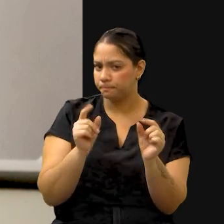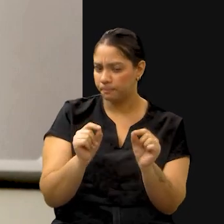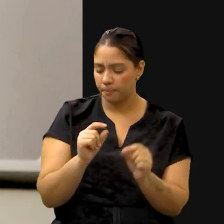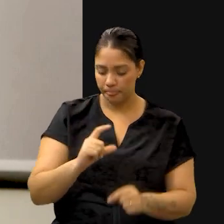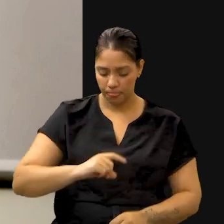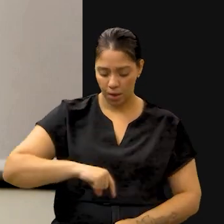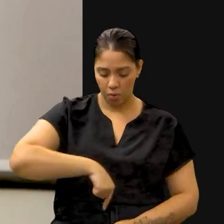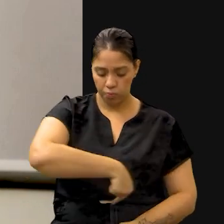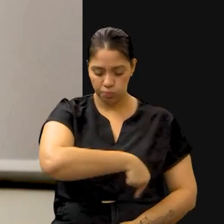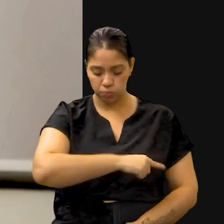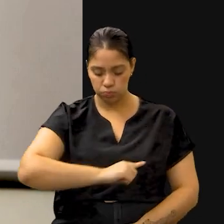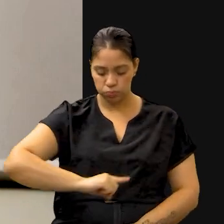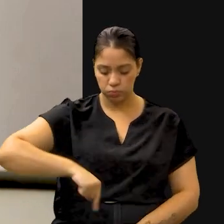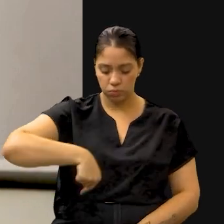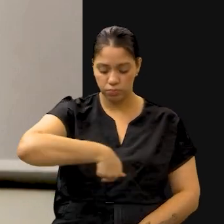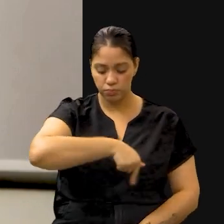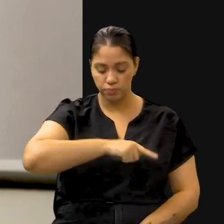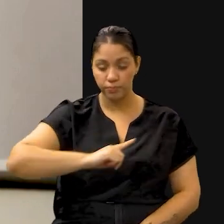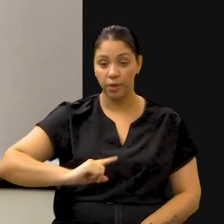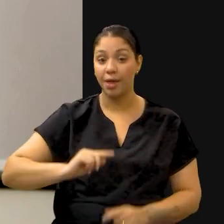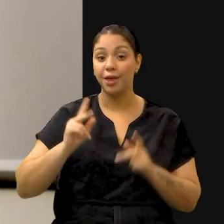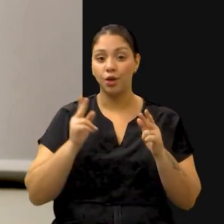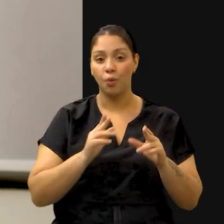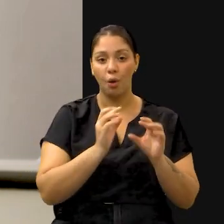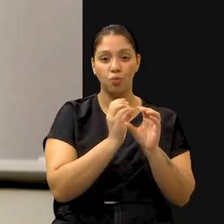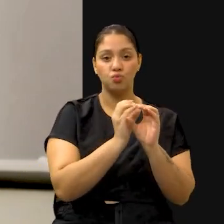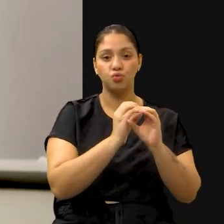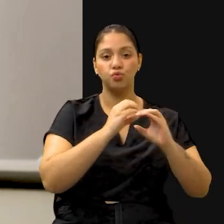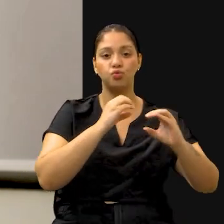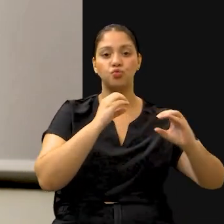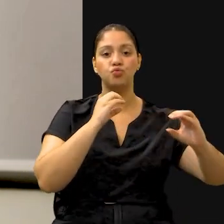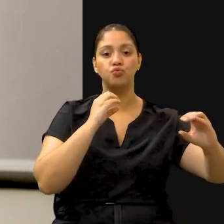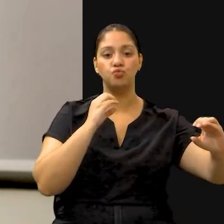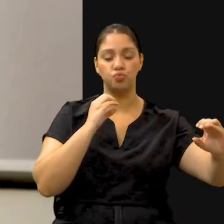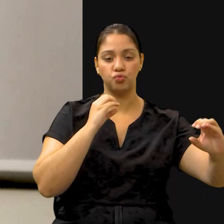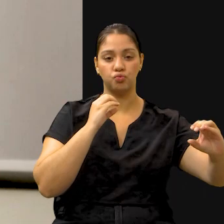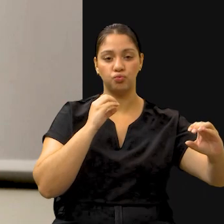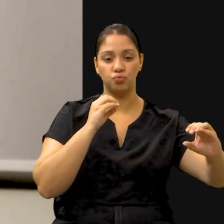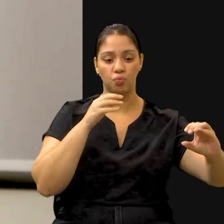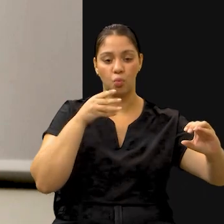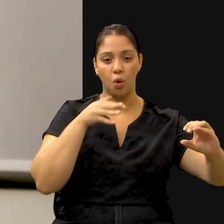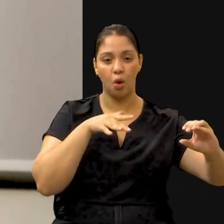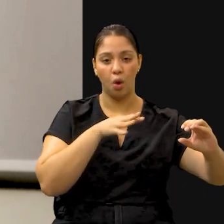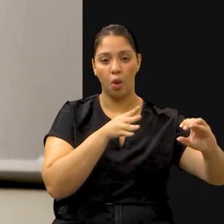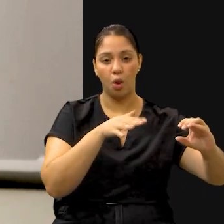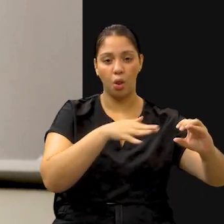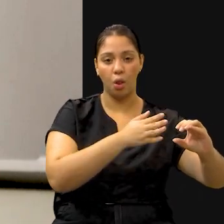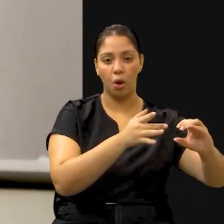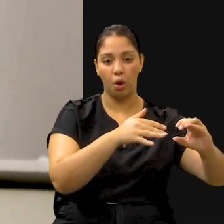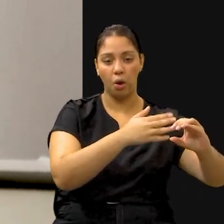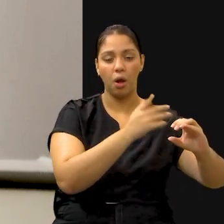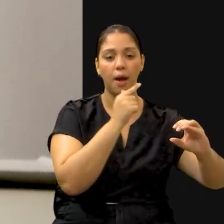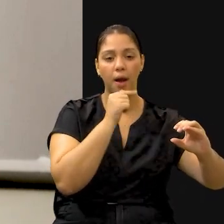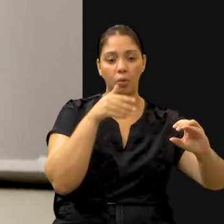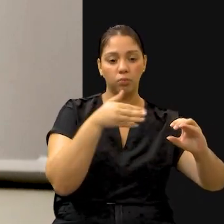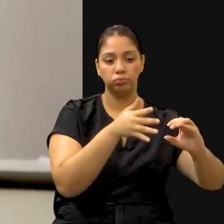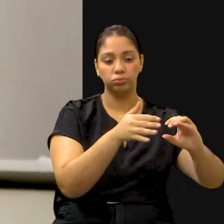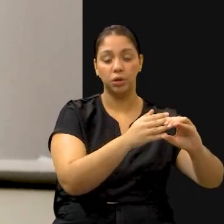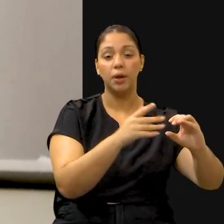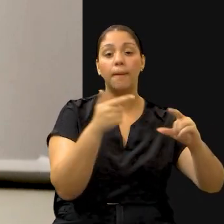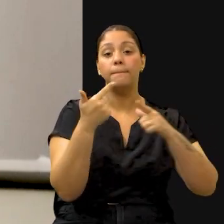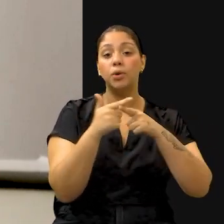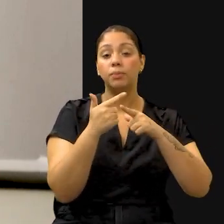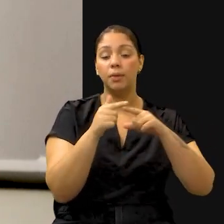nosso intestino é como se fosse uma tubulação. E ele só começa a dar problema quando alguma parte começa a